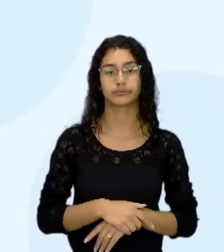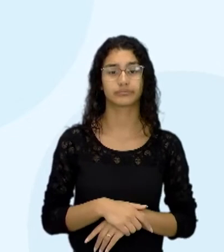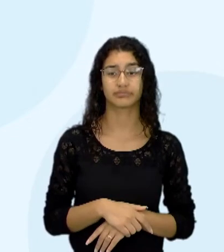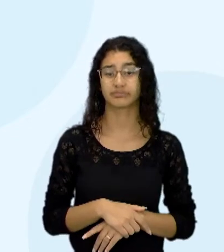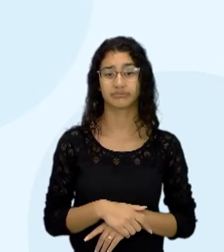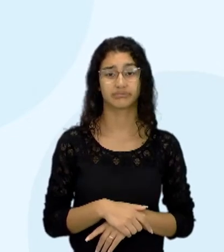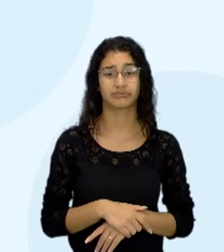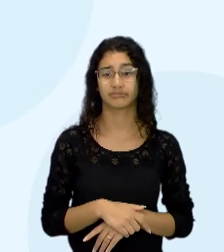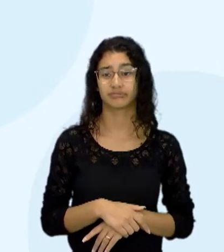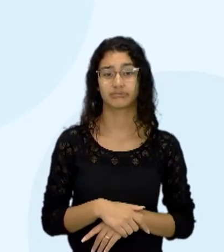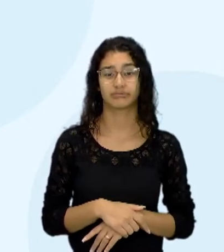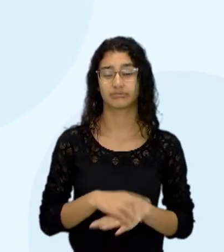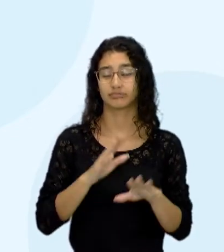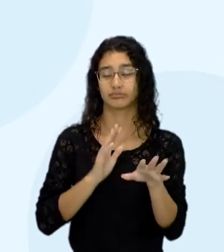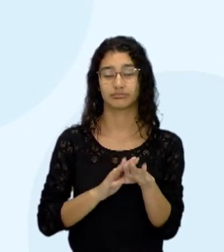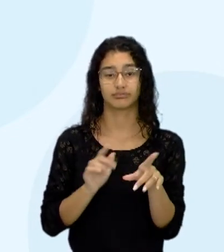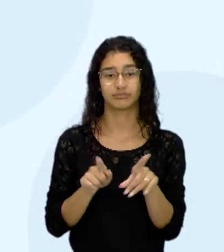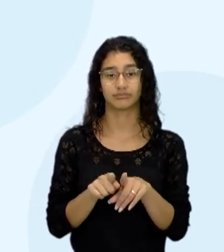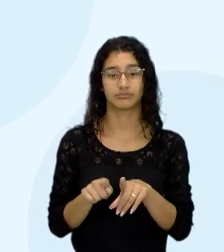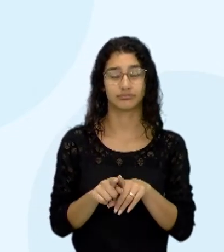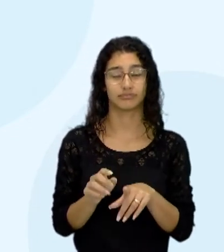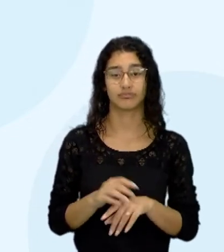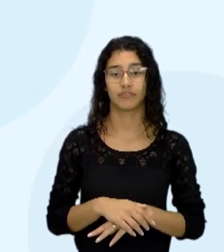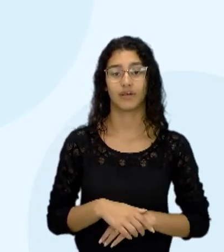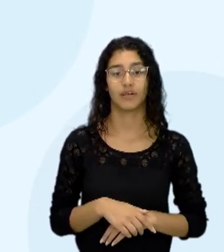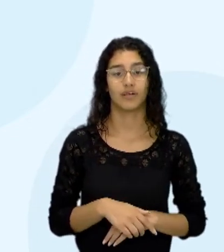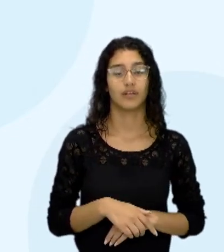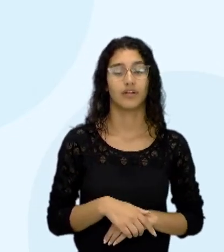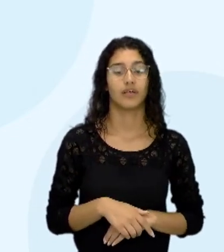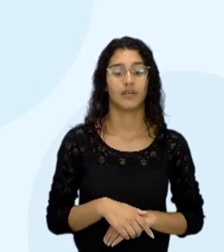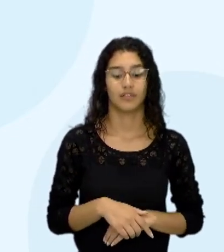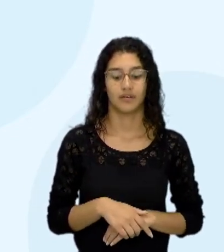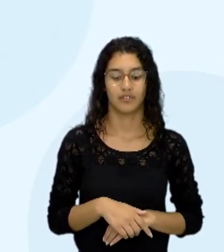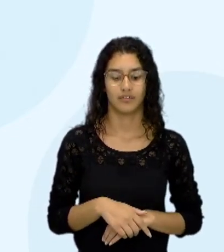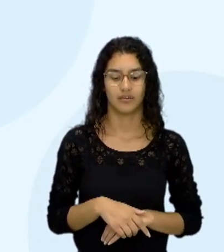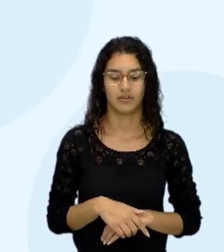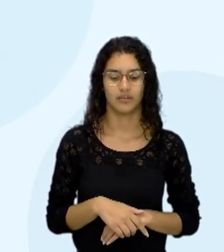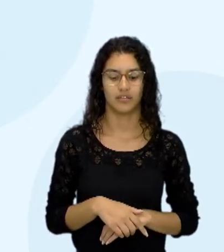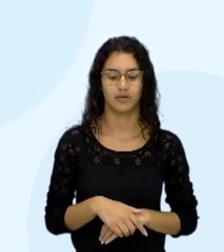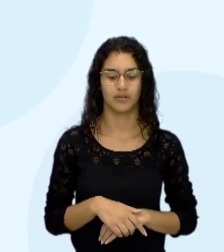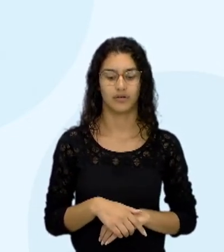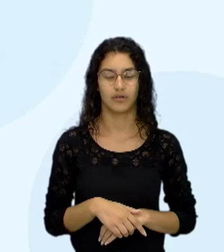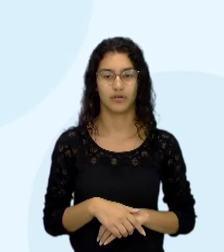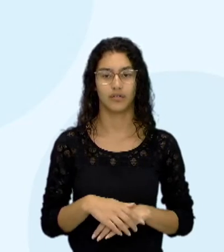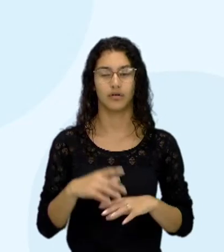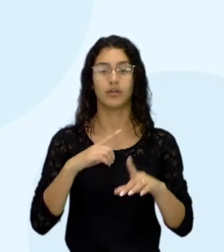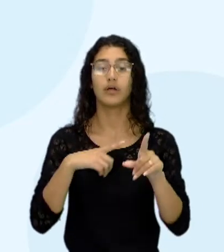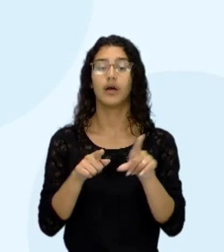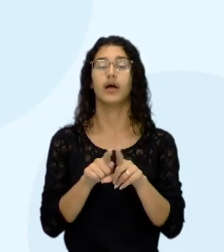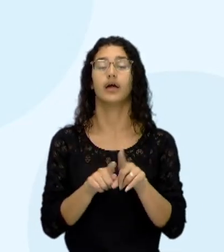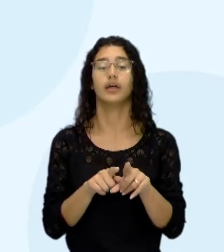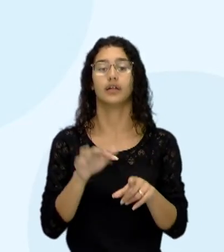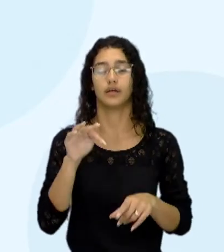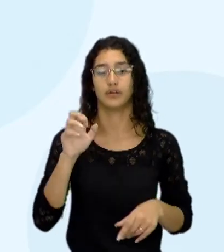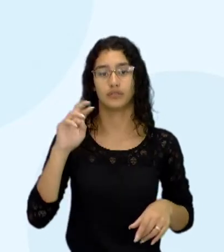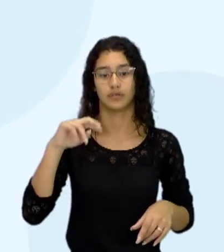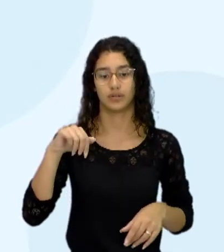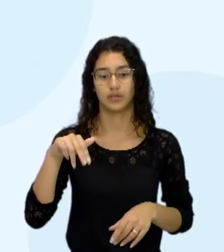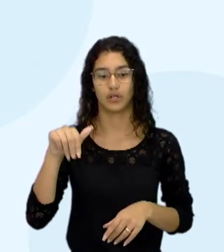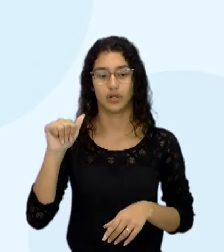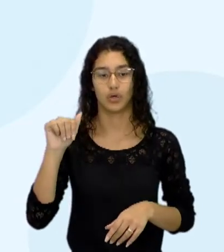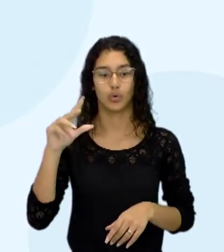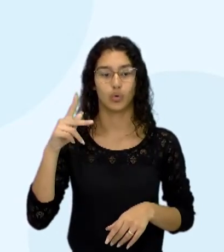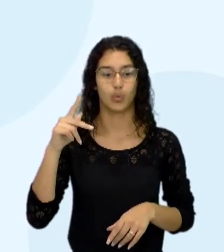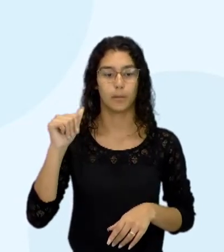Então, a linha e as linhas menores abaixo da manchete, né? O resuminho. O Fernando Paulo de